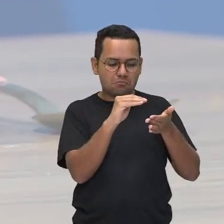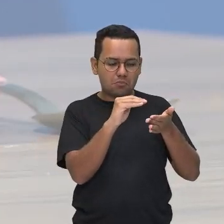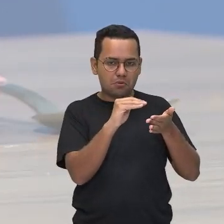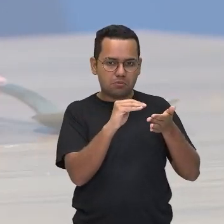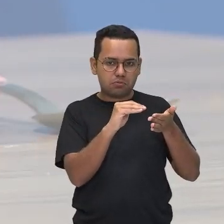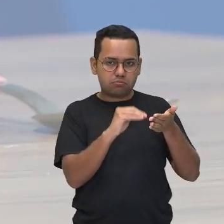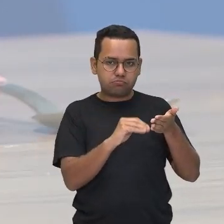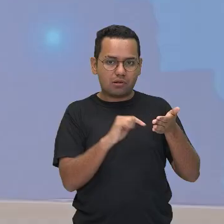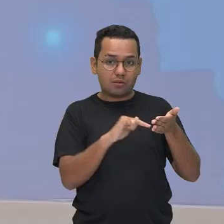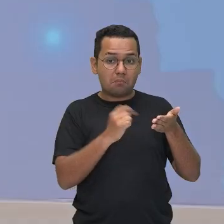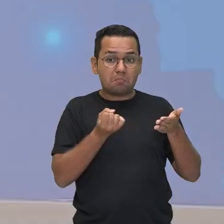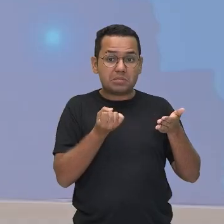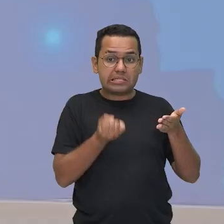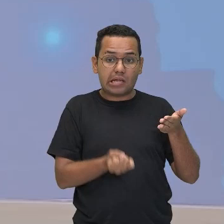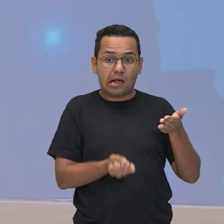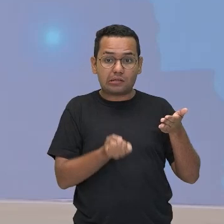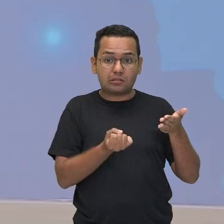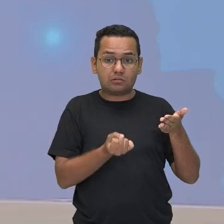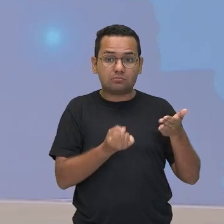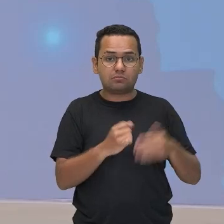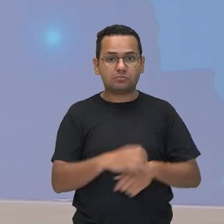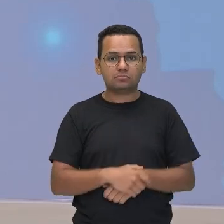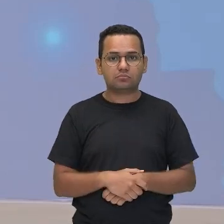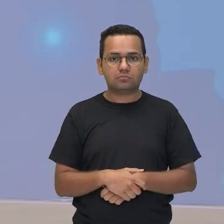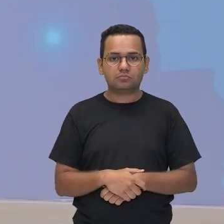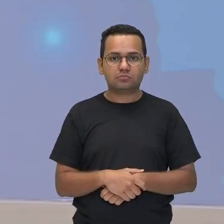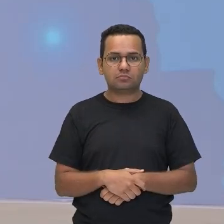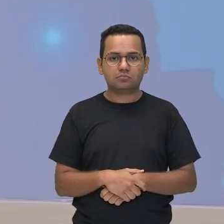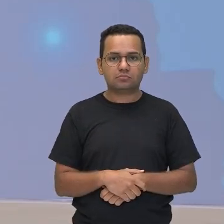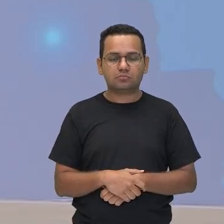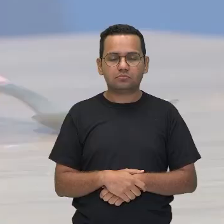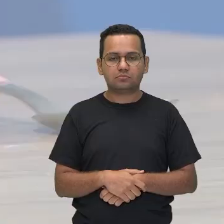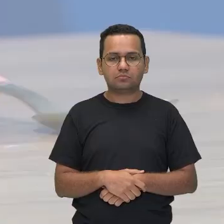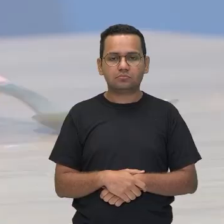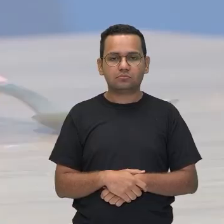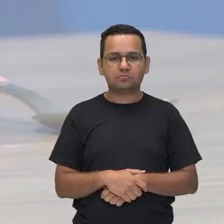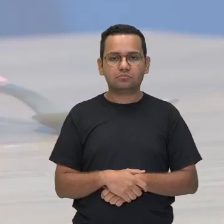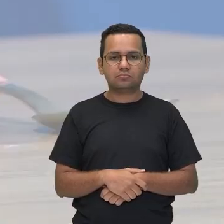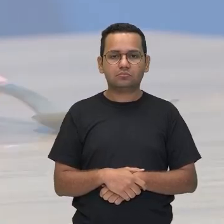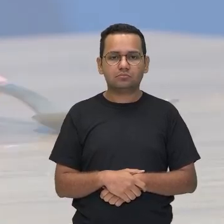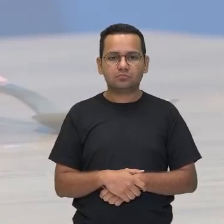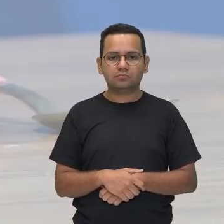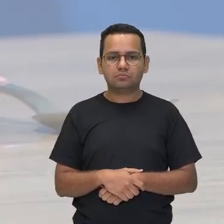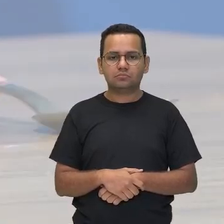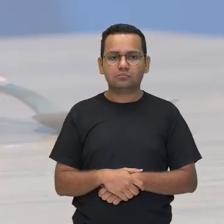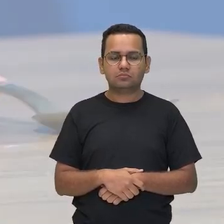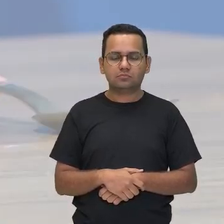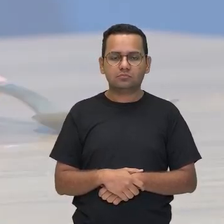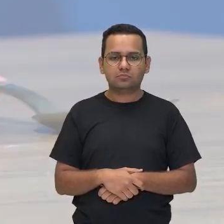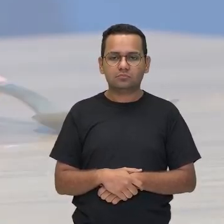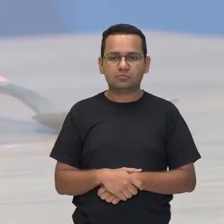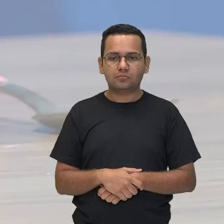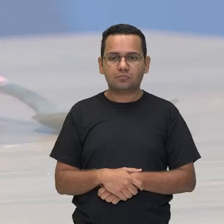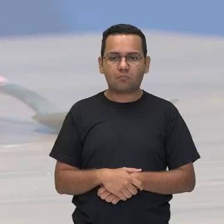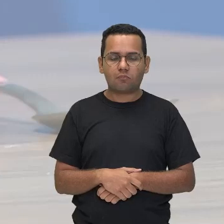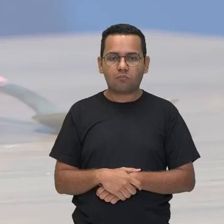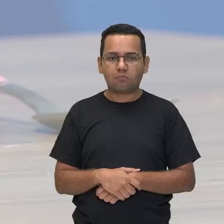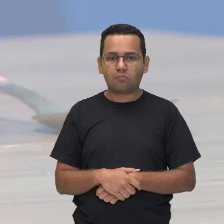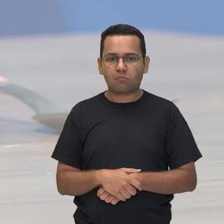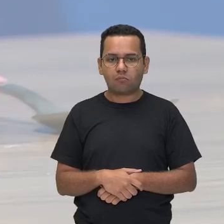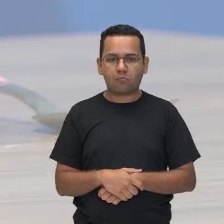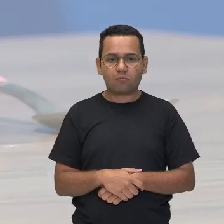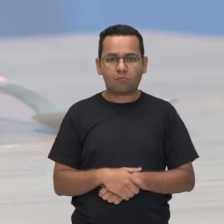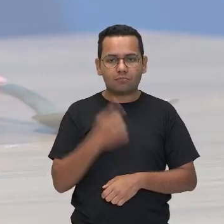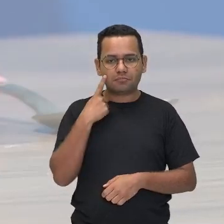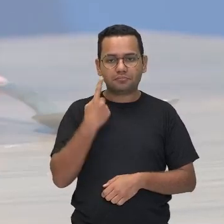fundo do recipiente, né, porque ali a gente tem partículas mais densas, tá? E como elas são mais densas, elas se depositam no fundo